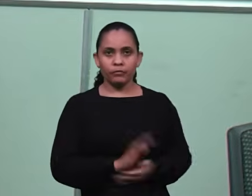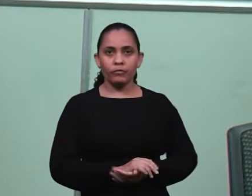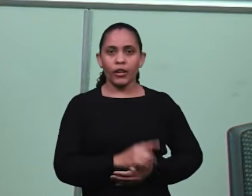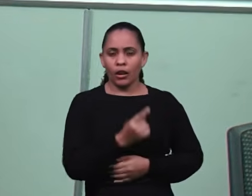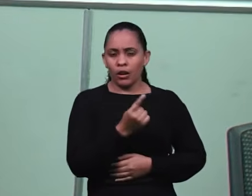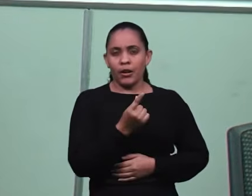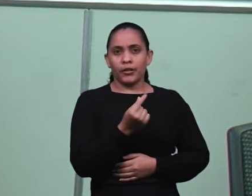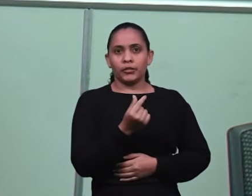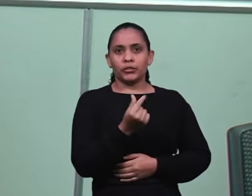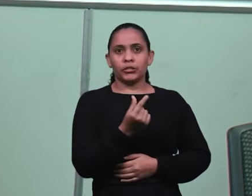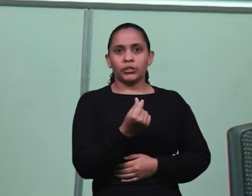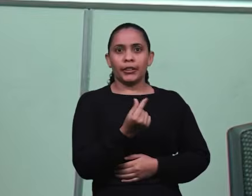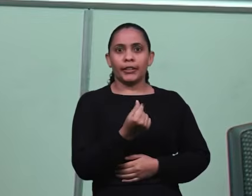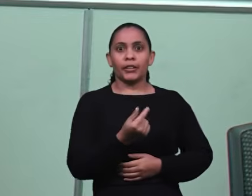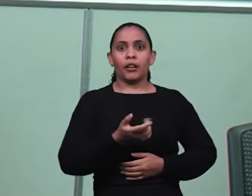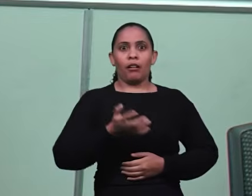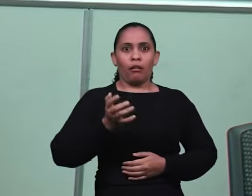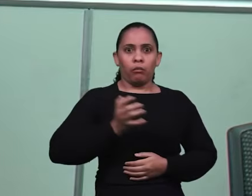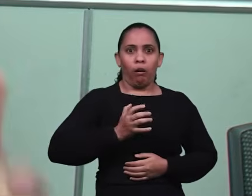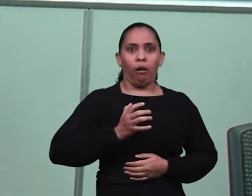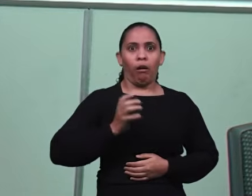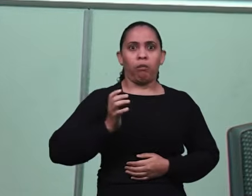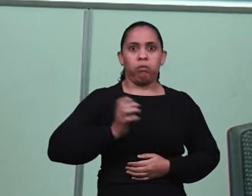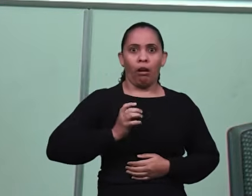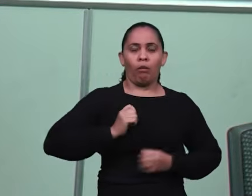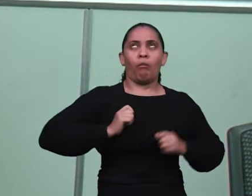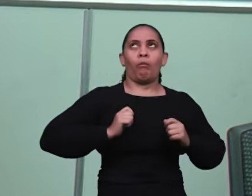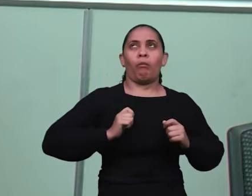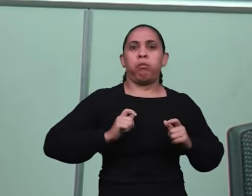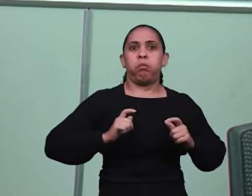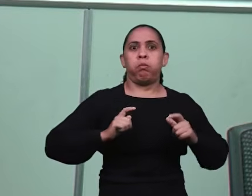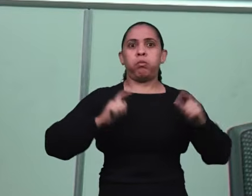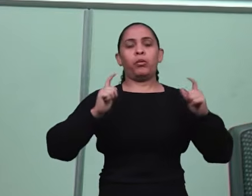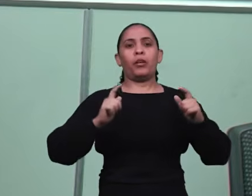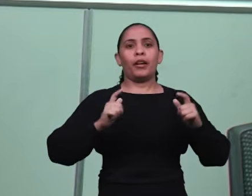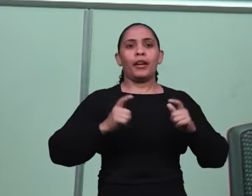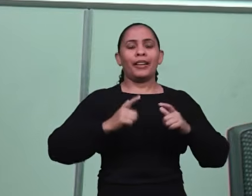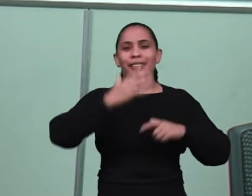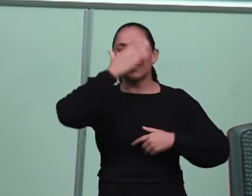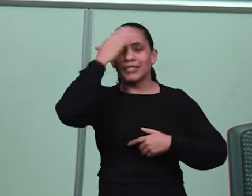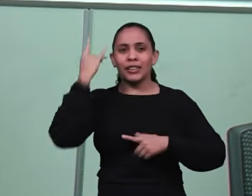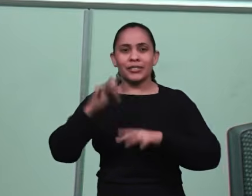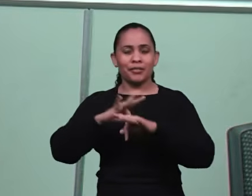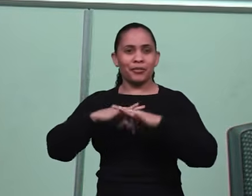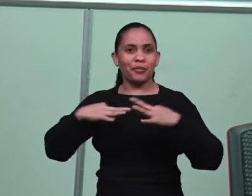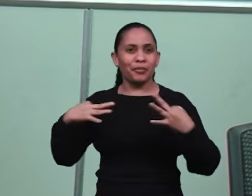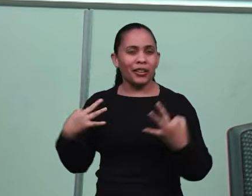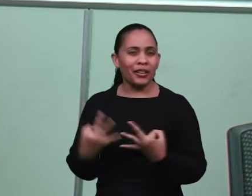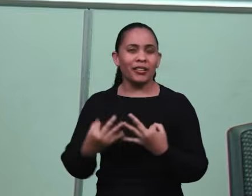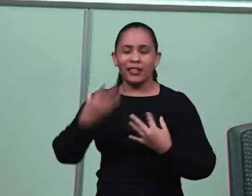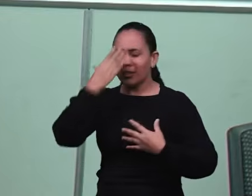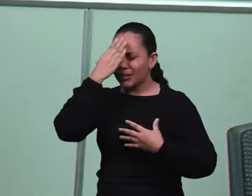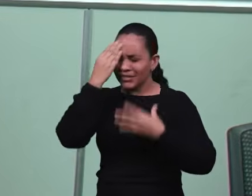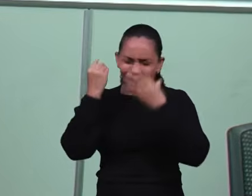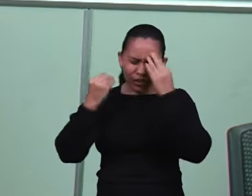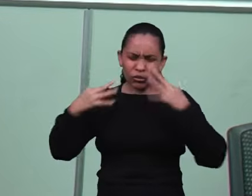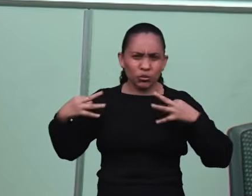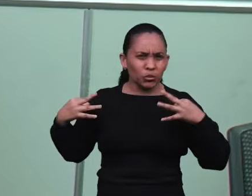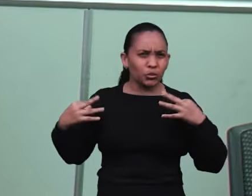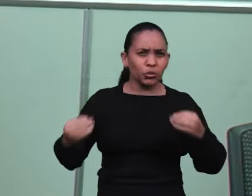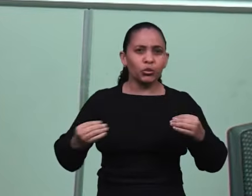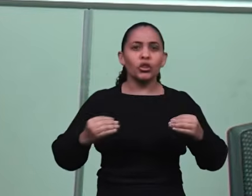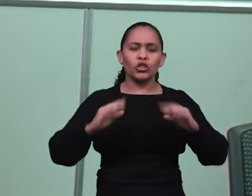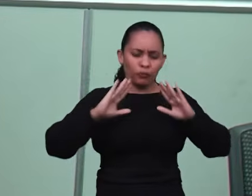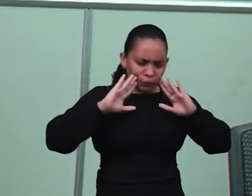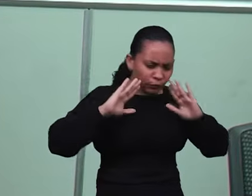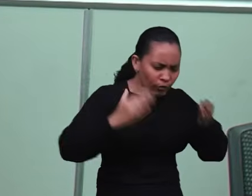dela é tão grande que aí ela perde a família, perde os filhos, porque ela não consegue equilibrar isso. Então, o dinheiro ele tem que ser veículo de